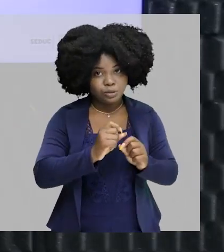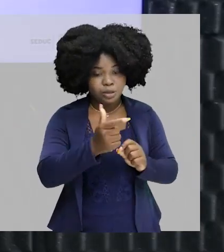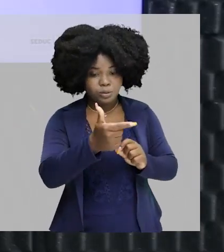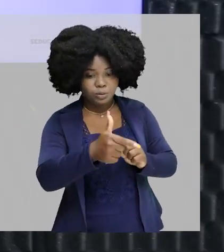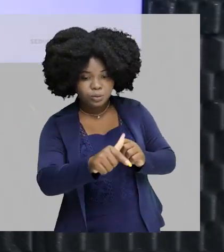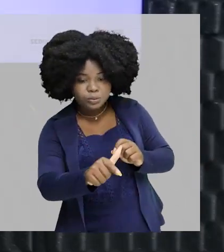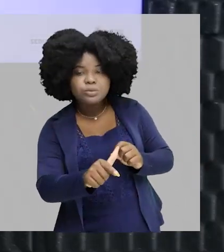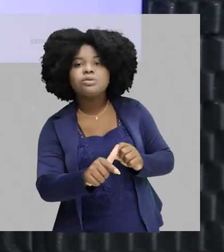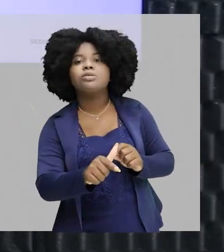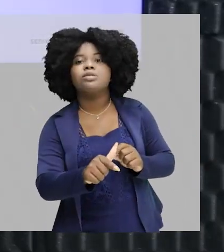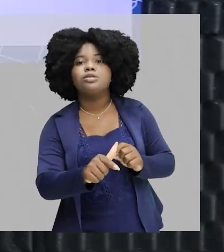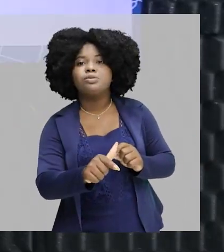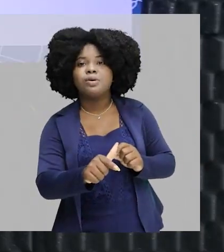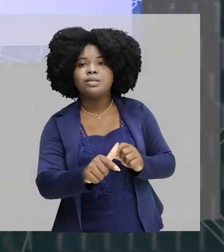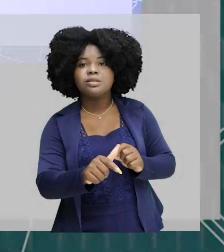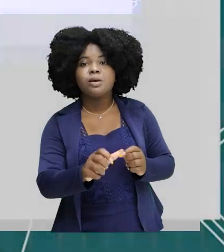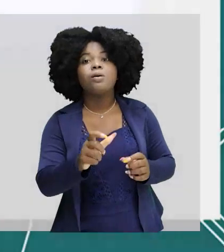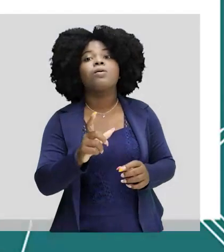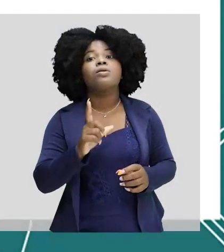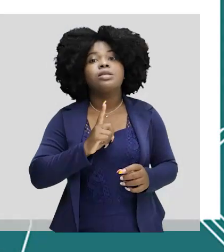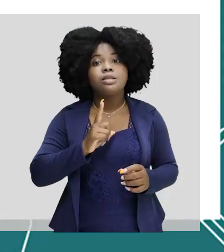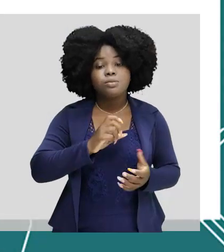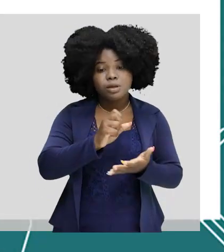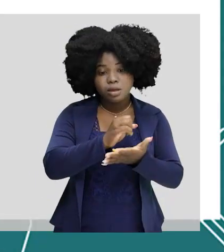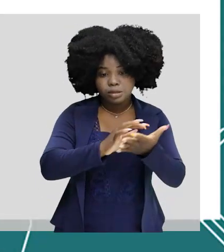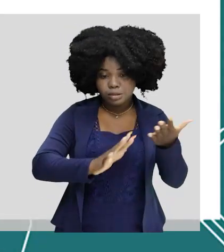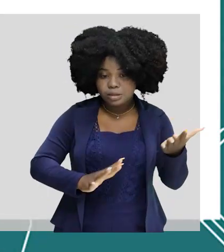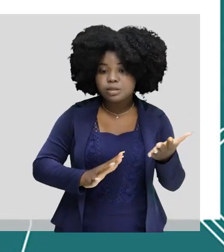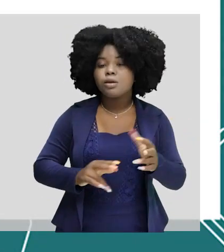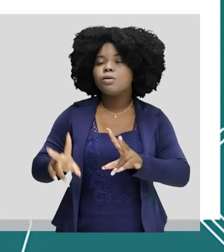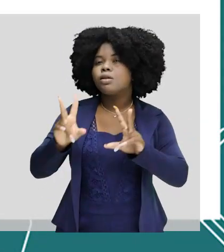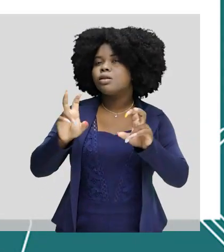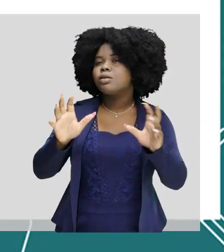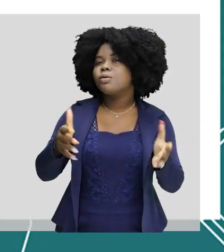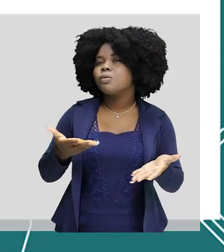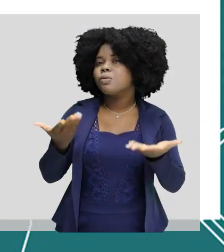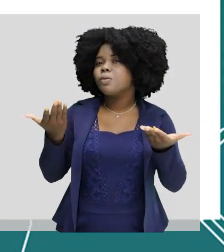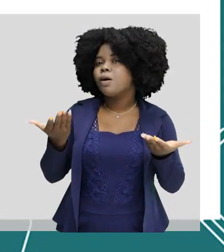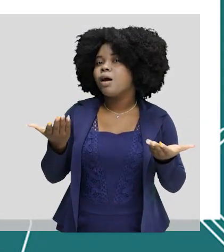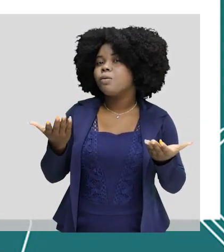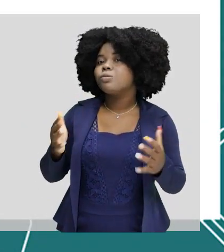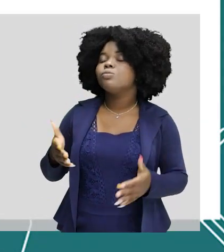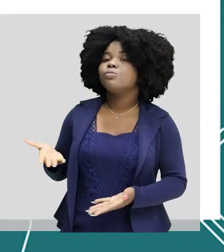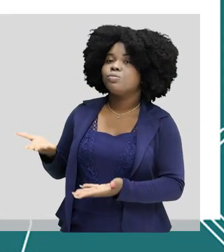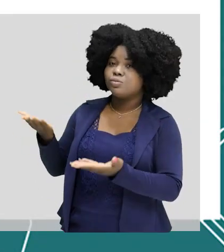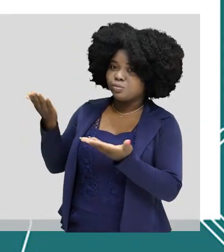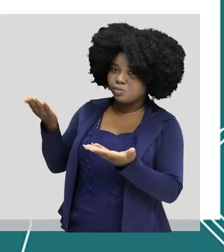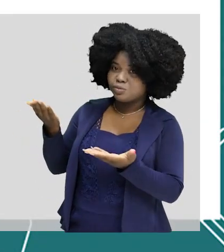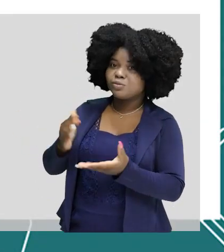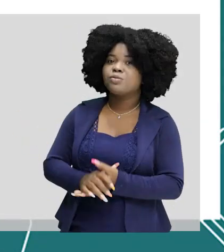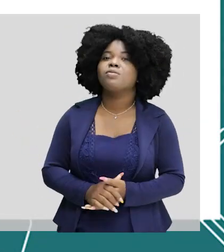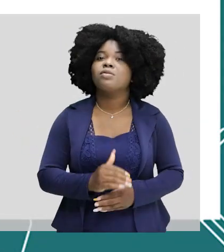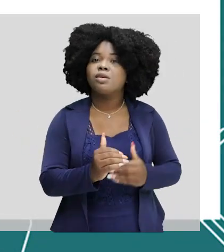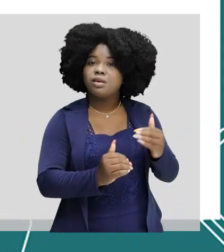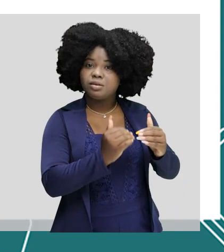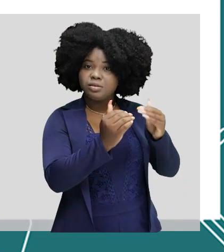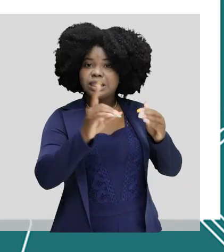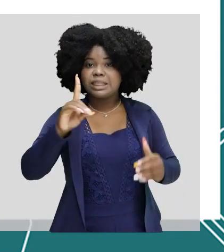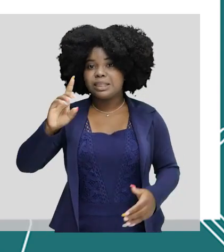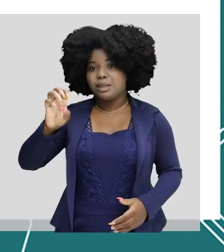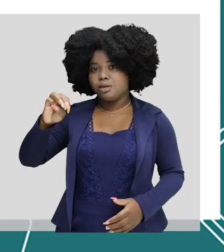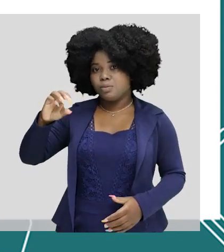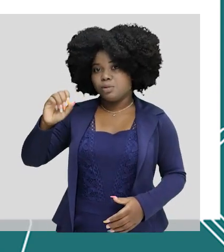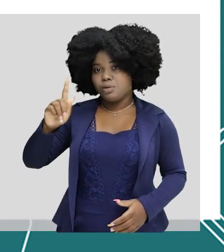a partir da resolução de exercícios que sobre a dinâmica populacional global e a evolução demográfica, tá?